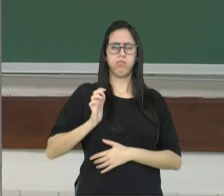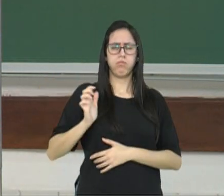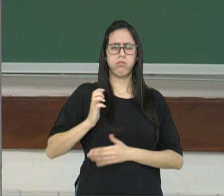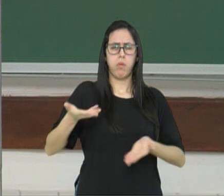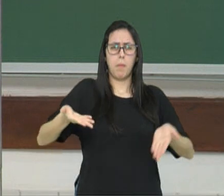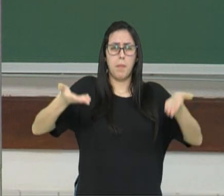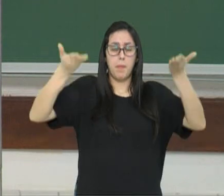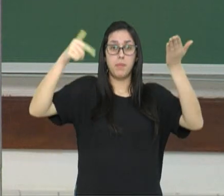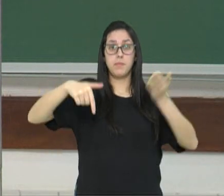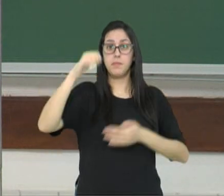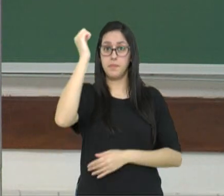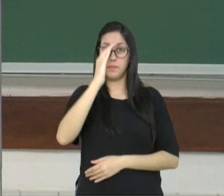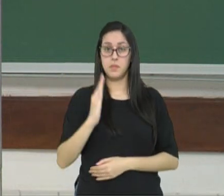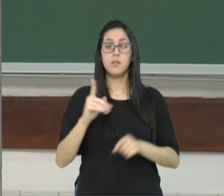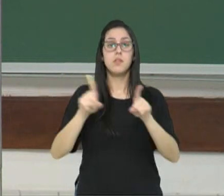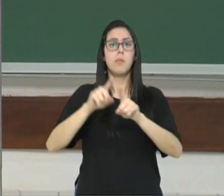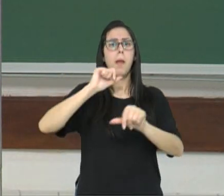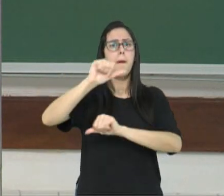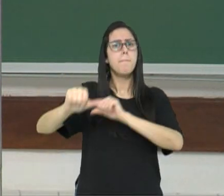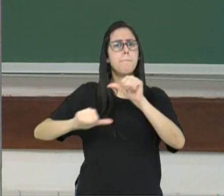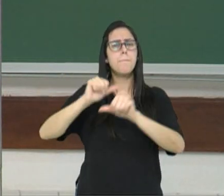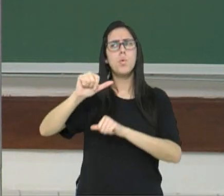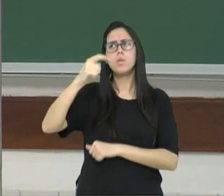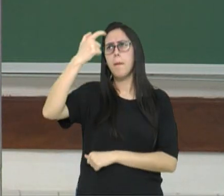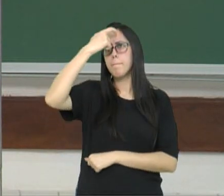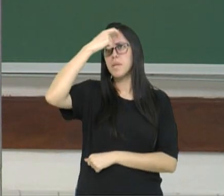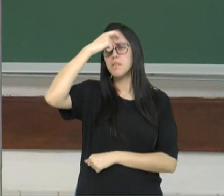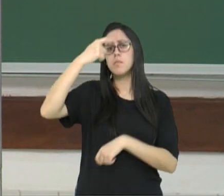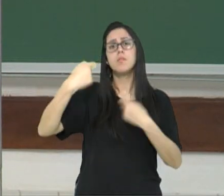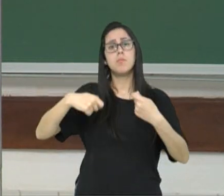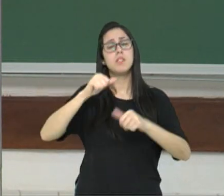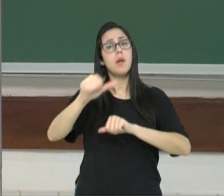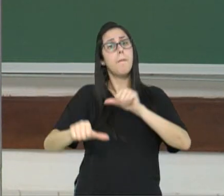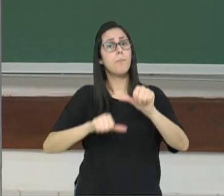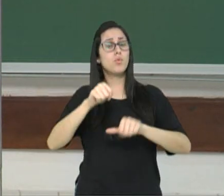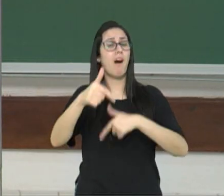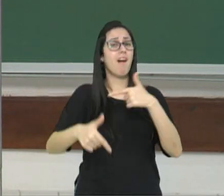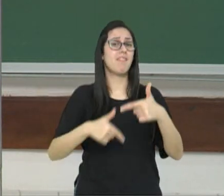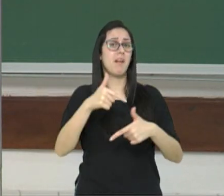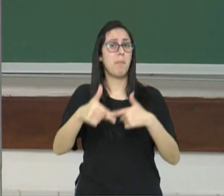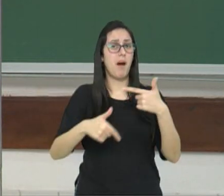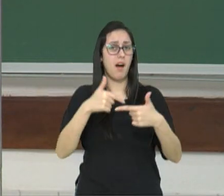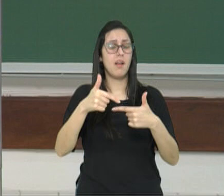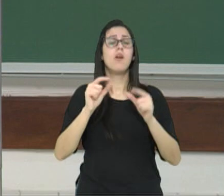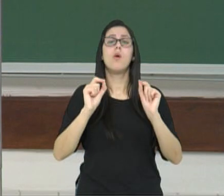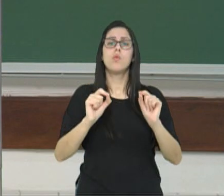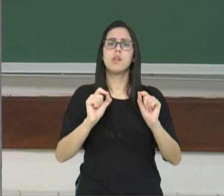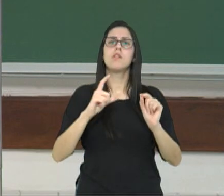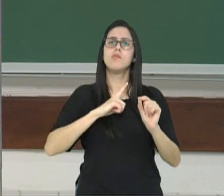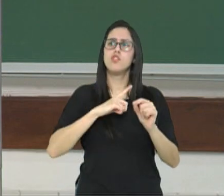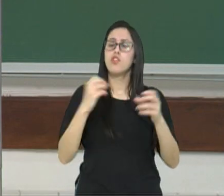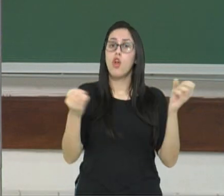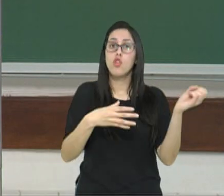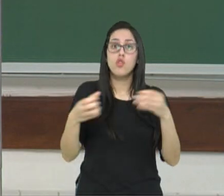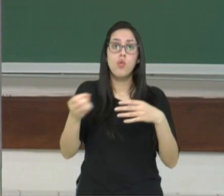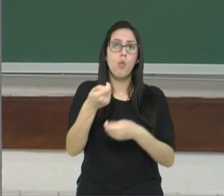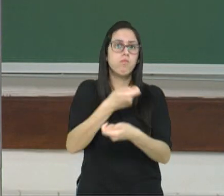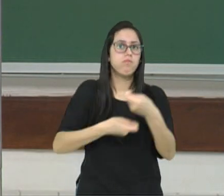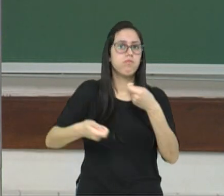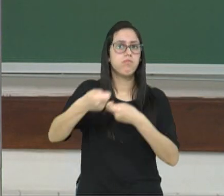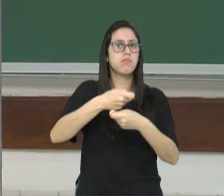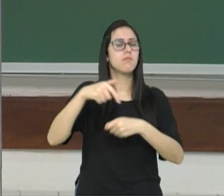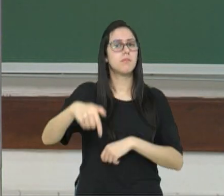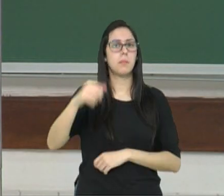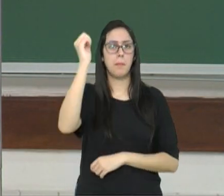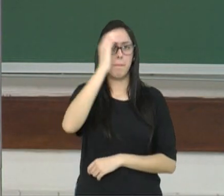também trouxe uma grande mudança do pensamento de como que deveria ser o trabalho, o que vai gerar a modernização econômica do